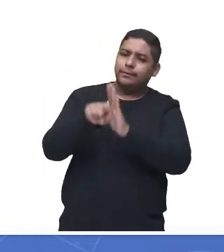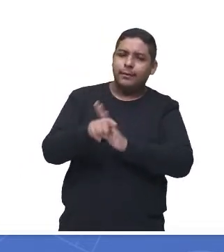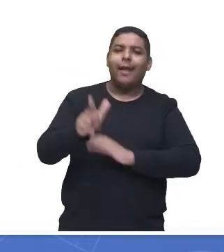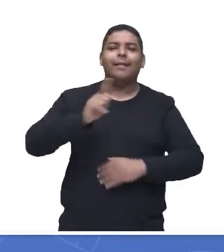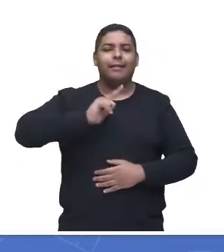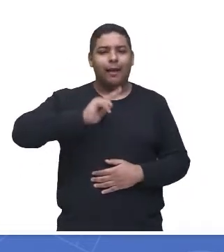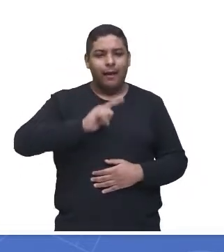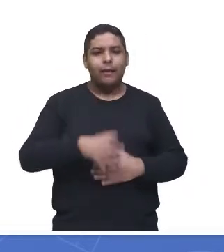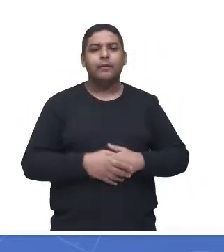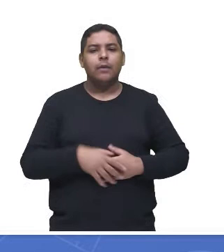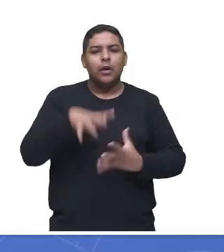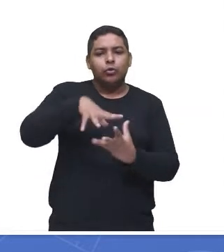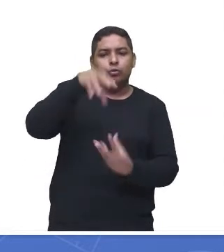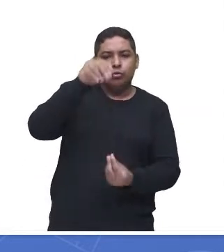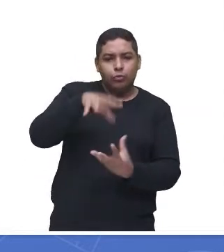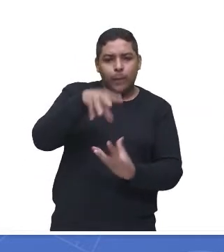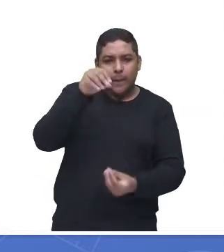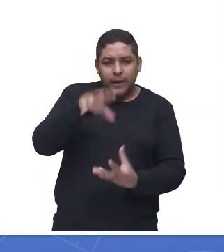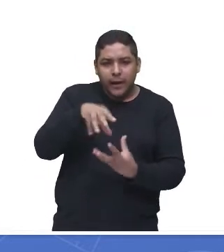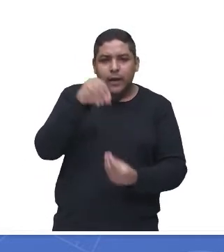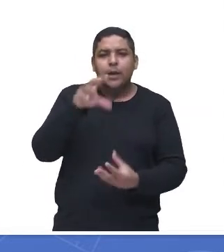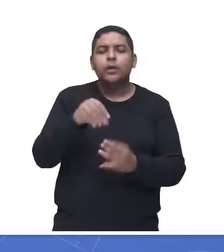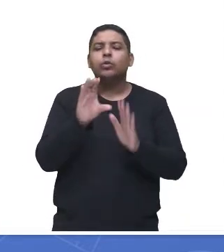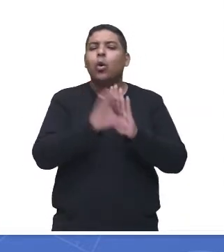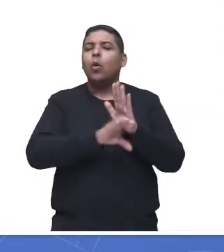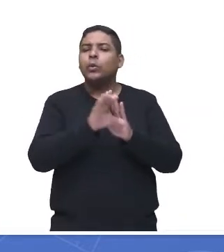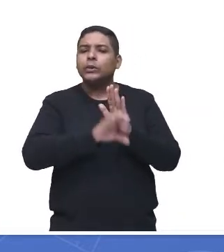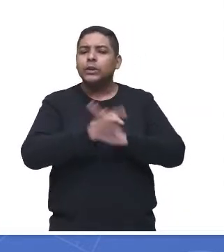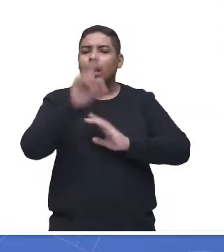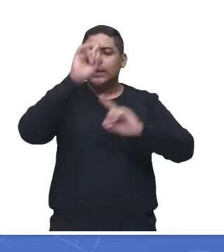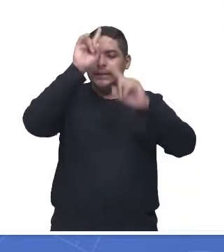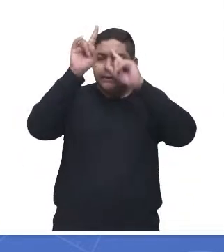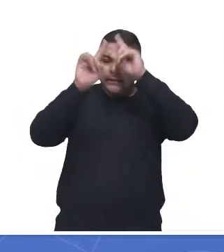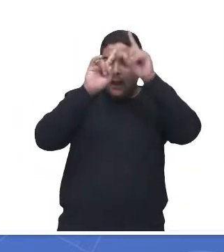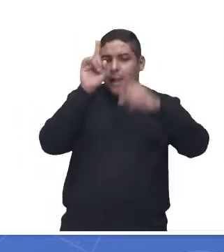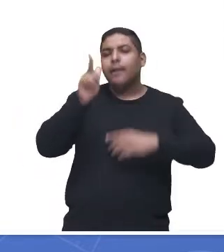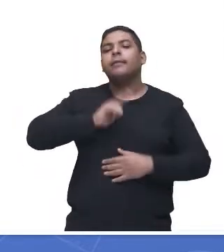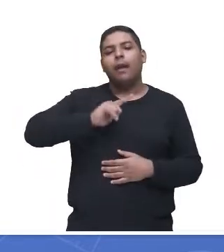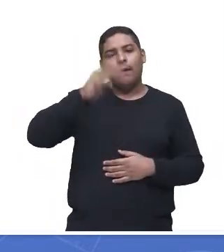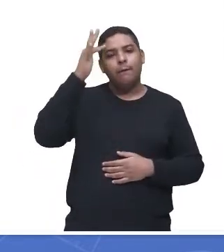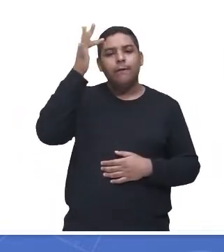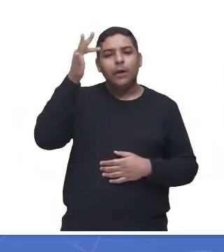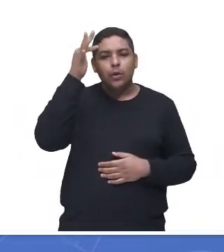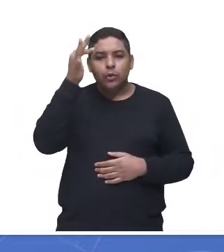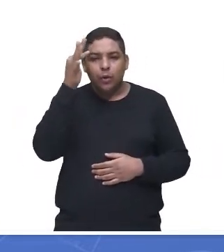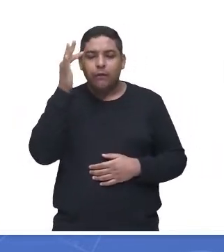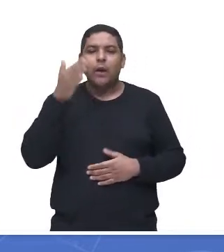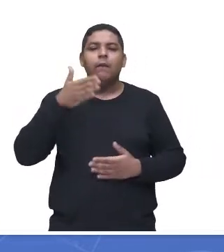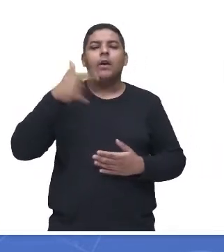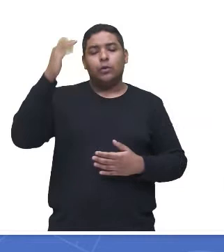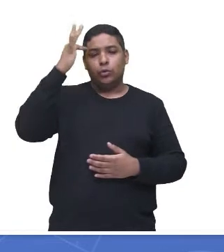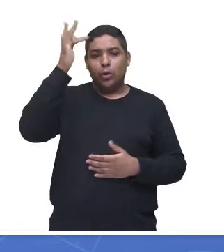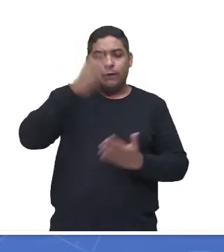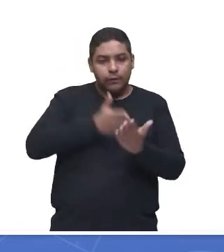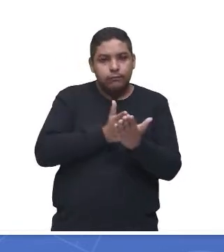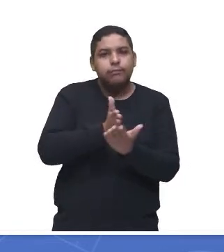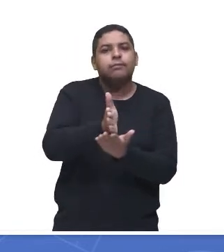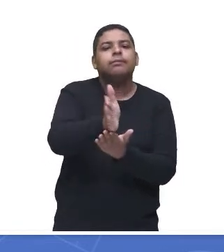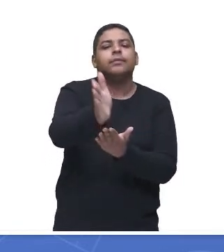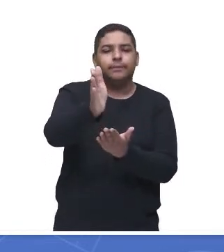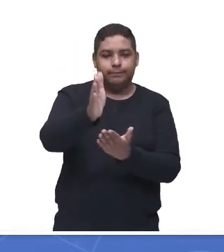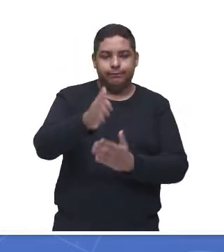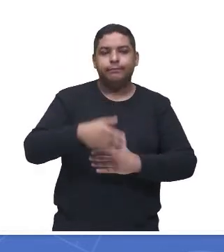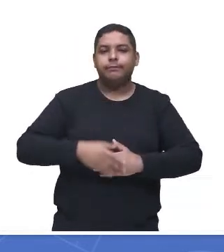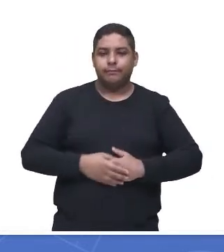né, do espírito, conceitos, ideias. Então a filosofia ela vai mais nessa linha, viu? Ela vai mais nessa busca mais